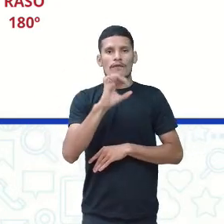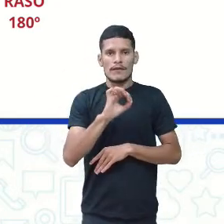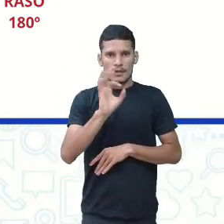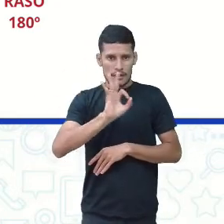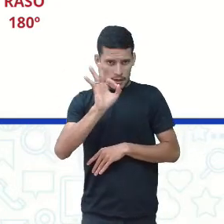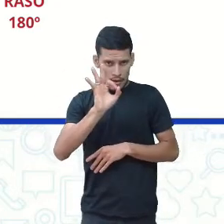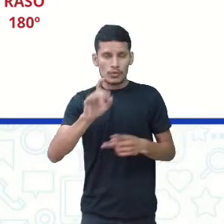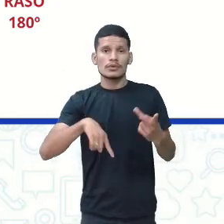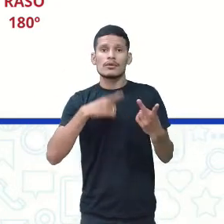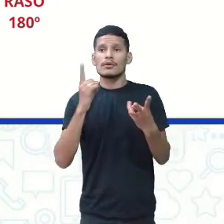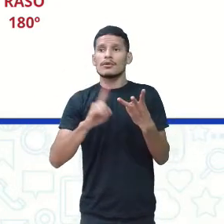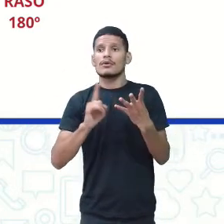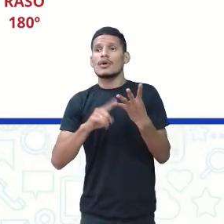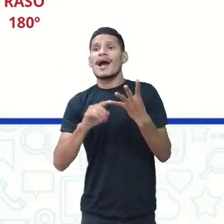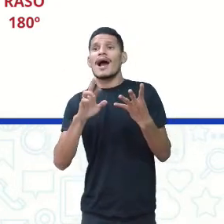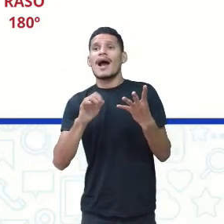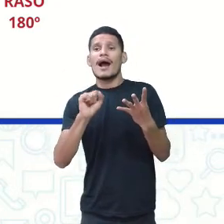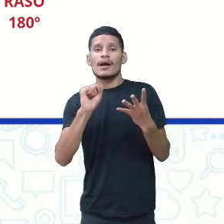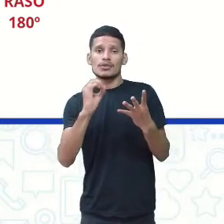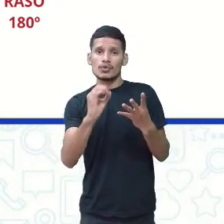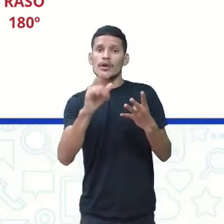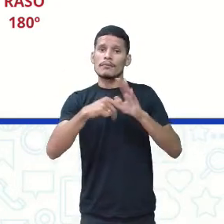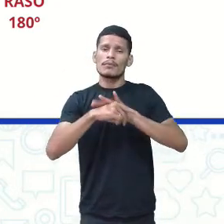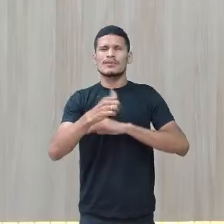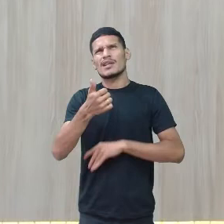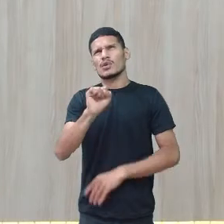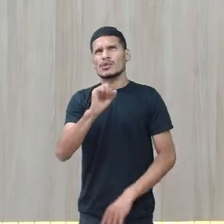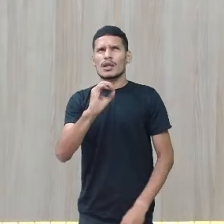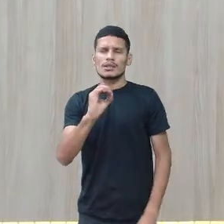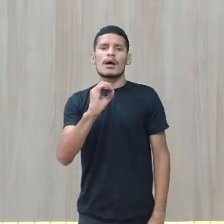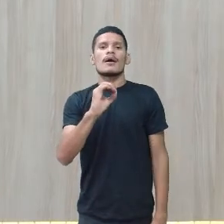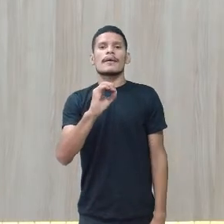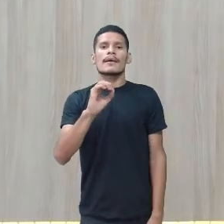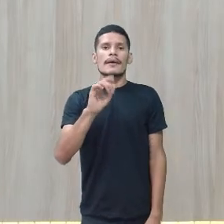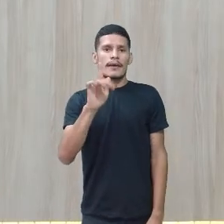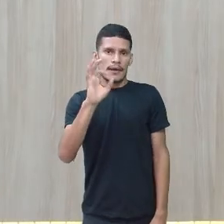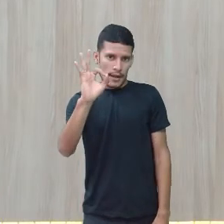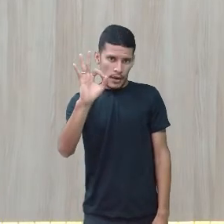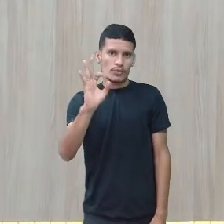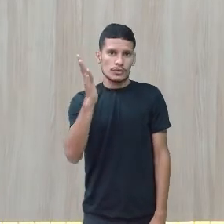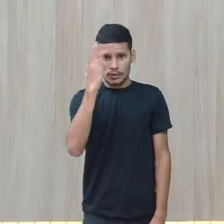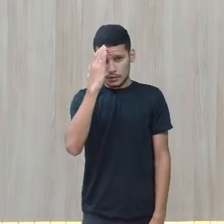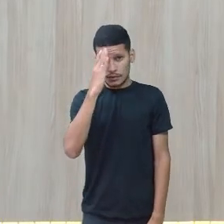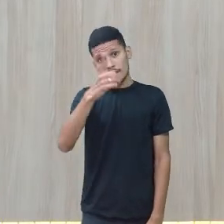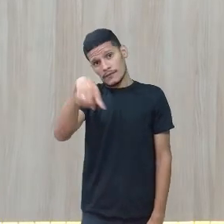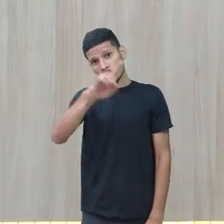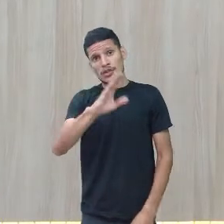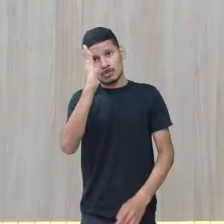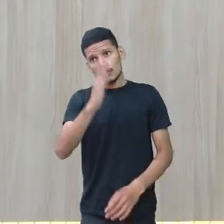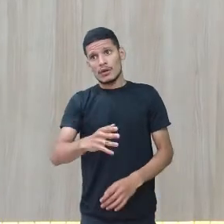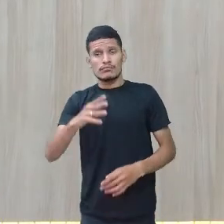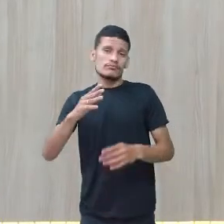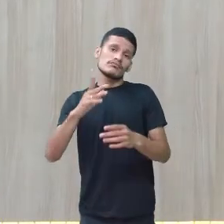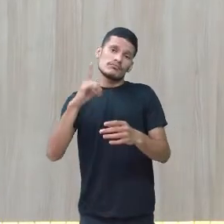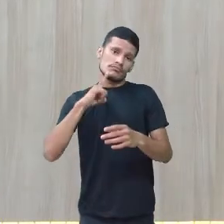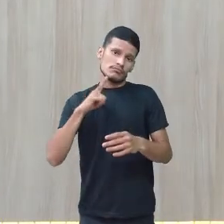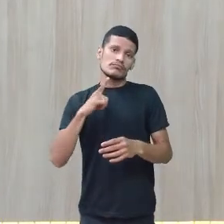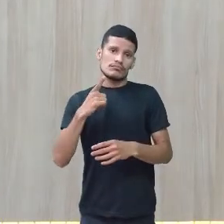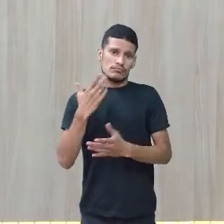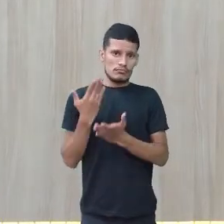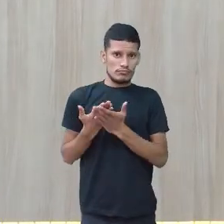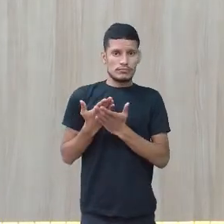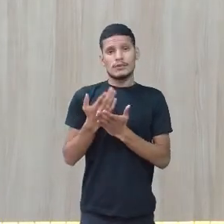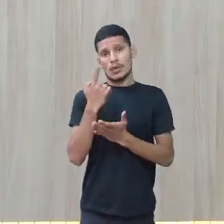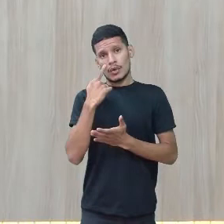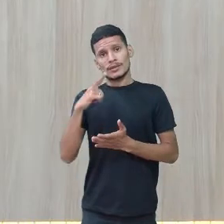um ângulo raso, que mede 180, né? Ele tá na horizontal, tá certo? Então, basicamente, a gente tem essa